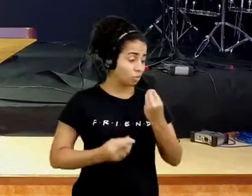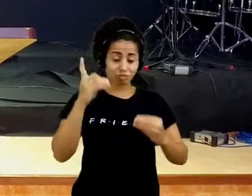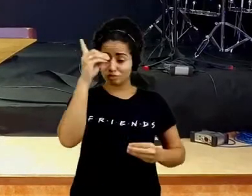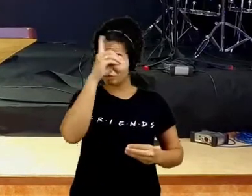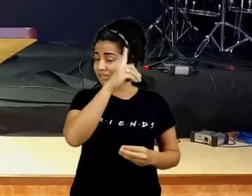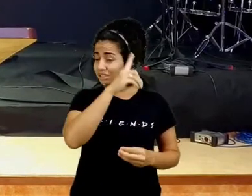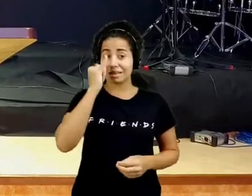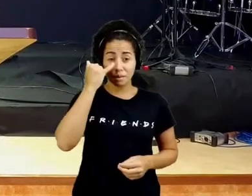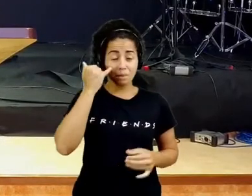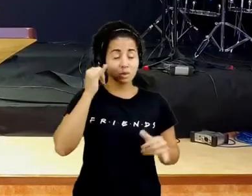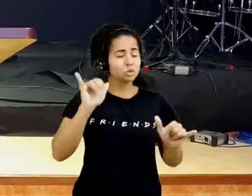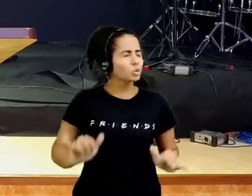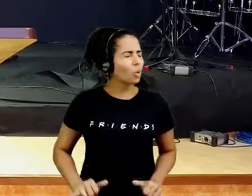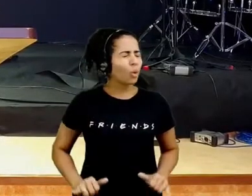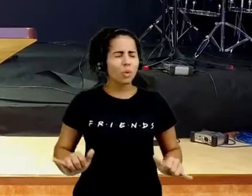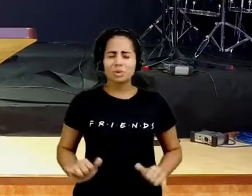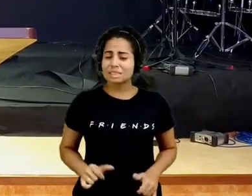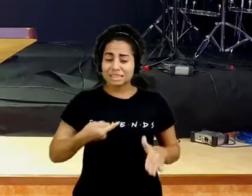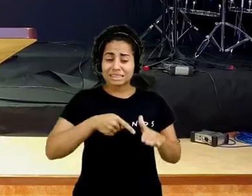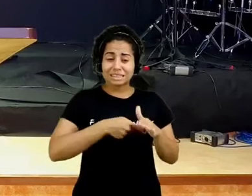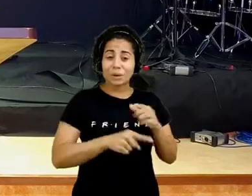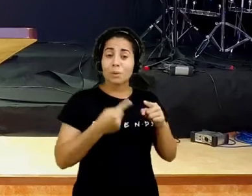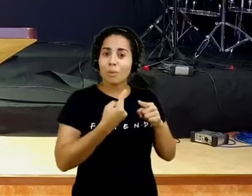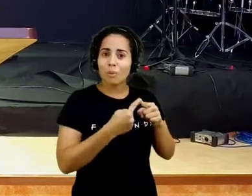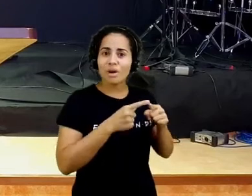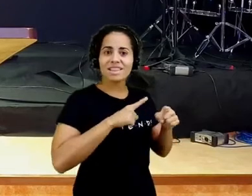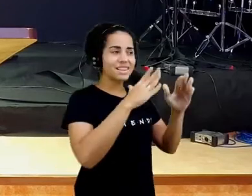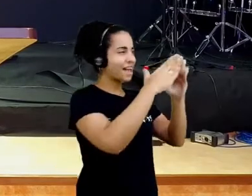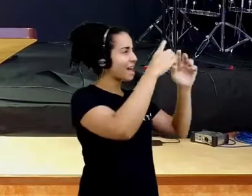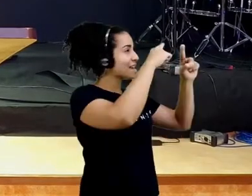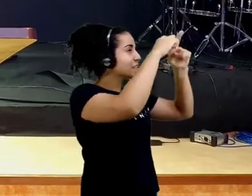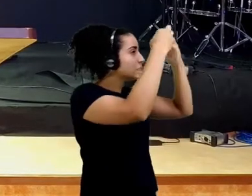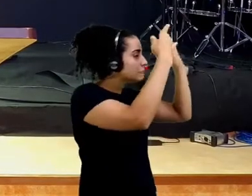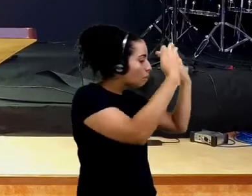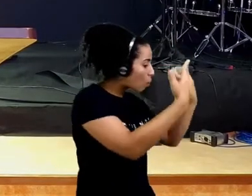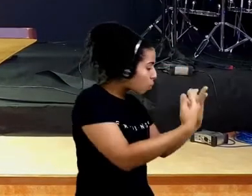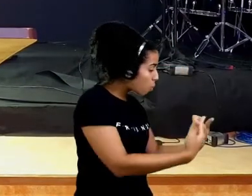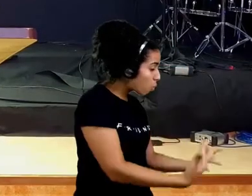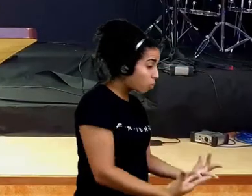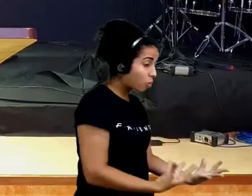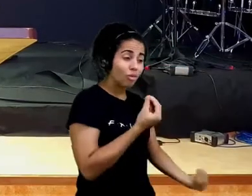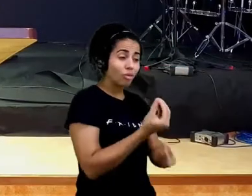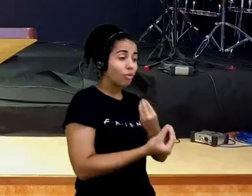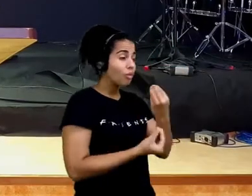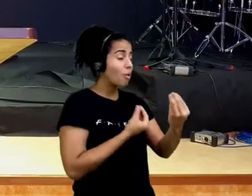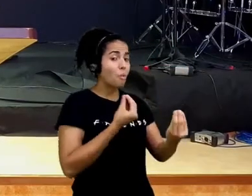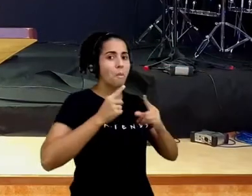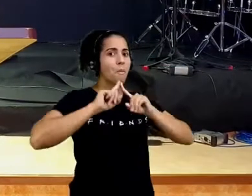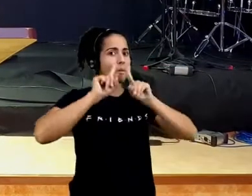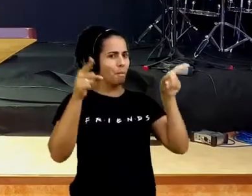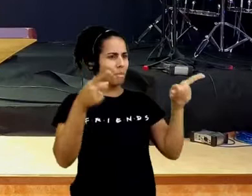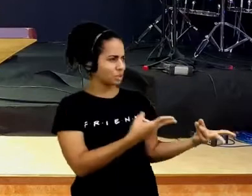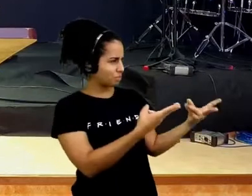sofre profundamente por causa da destruição de Jerusalém e da devastação de sua nação. Mas em meio à